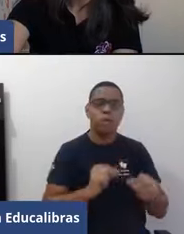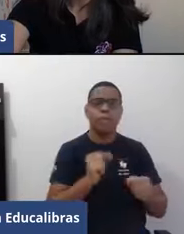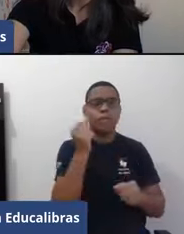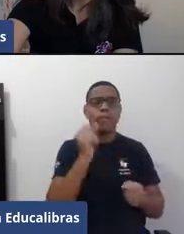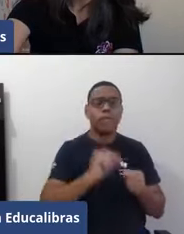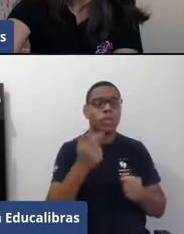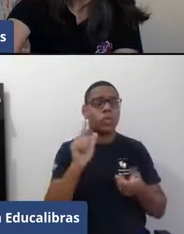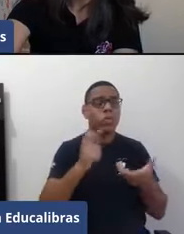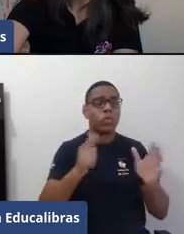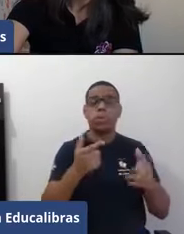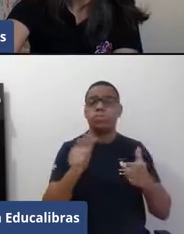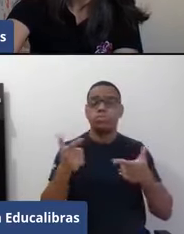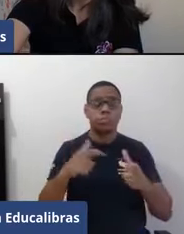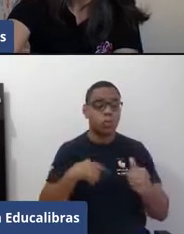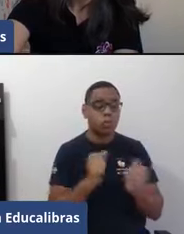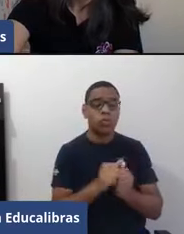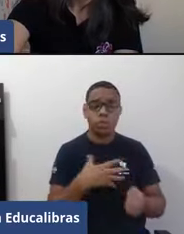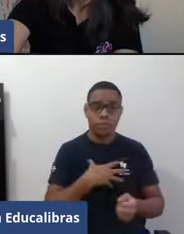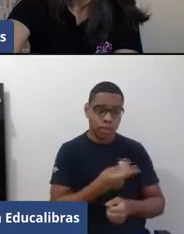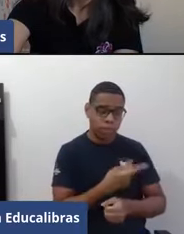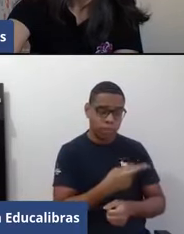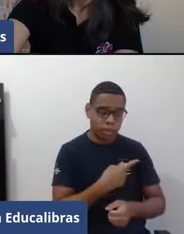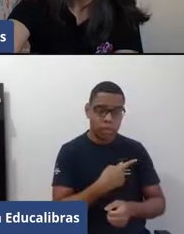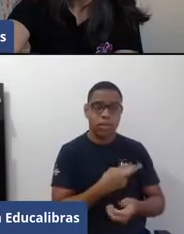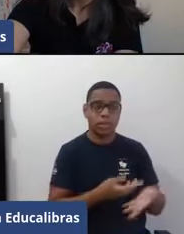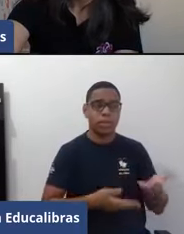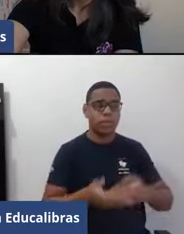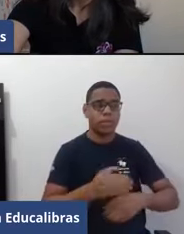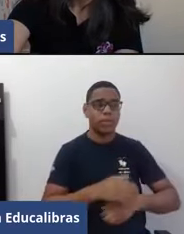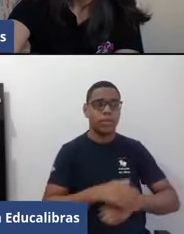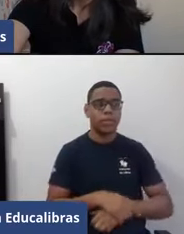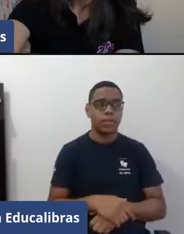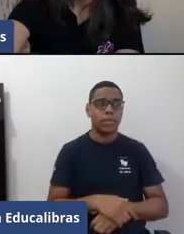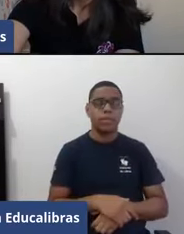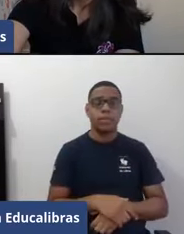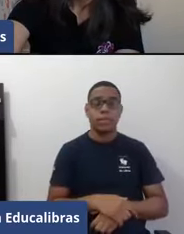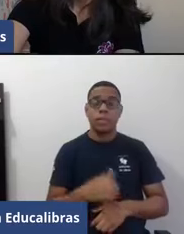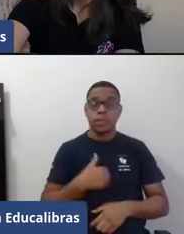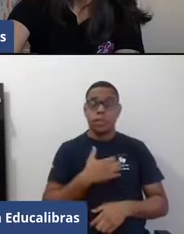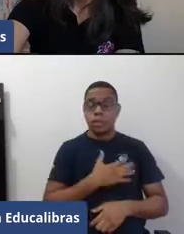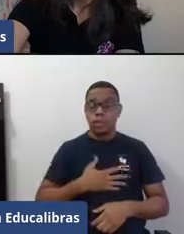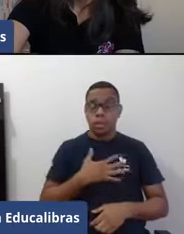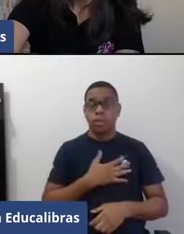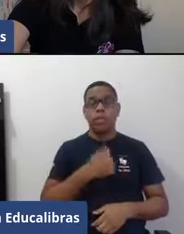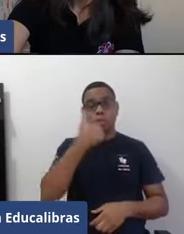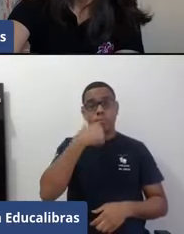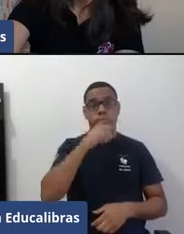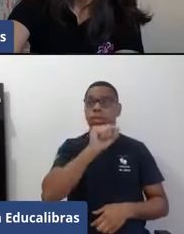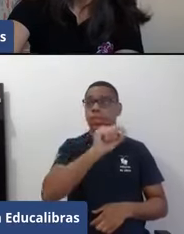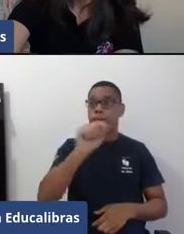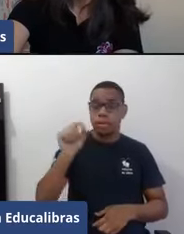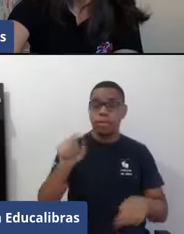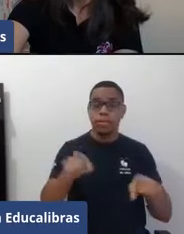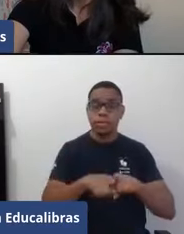faço atividade com ela, eu e ela. É só eu e eu, na verdade, né? Mas eu gostaria que as mães tivessem